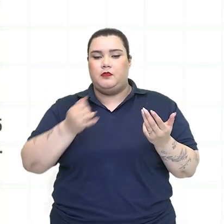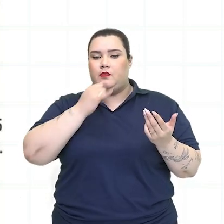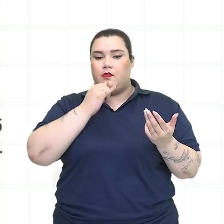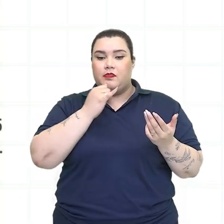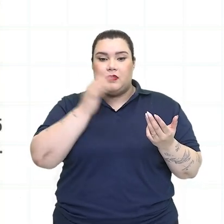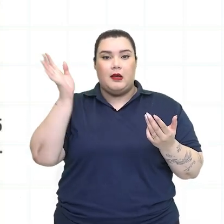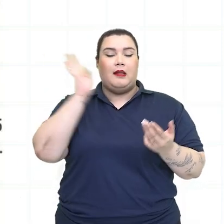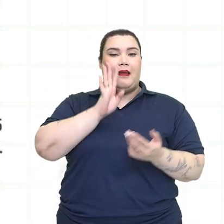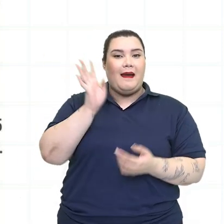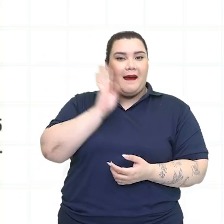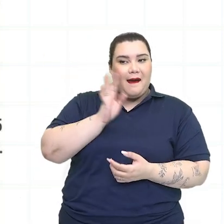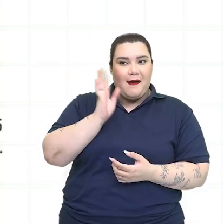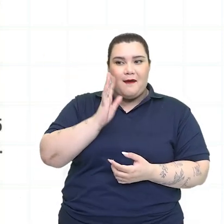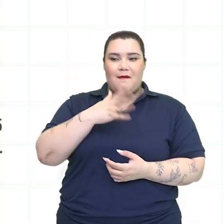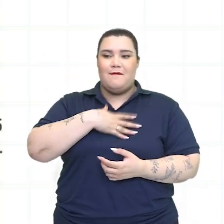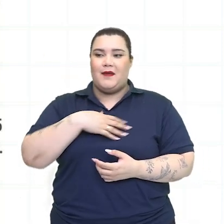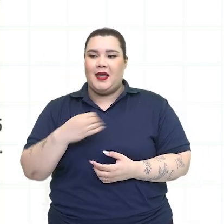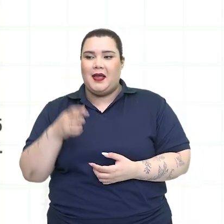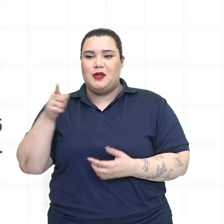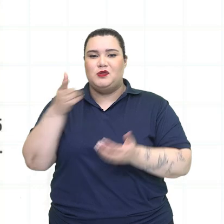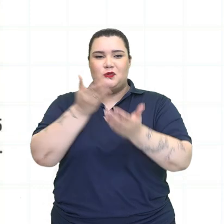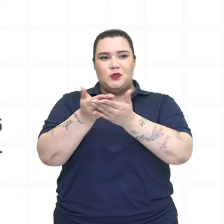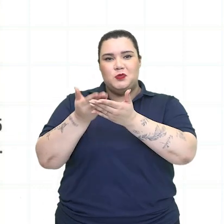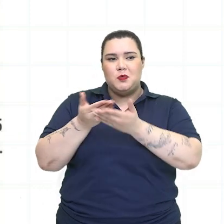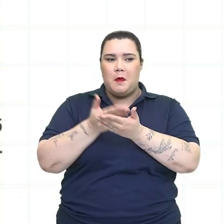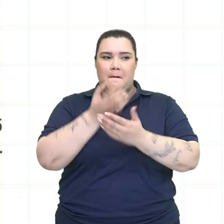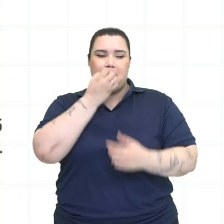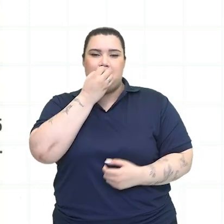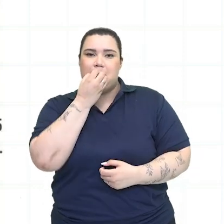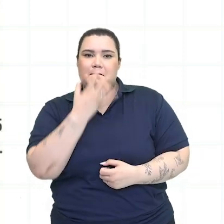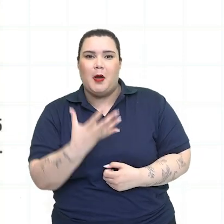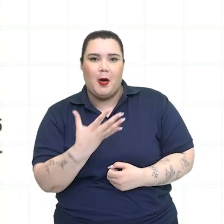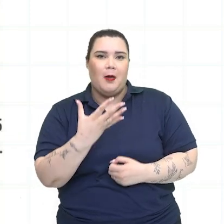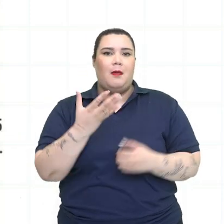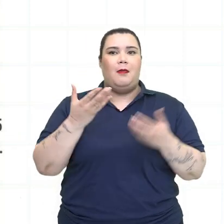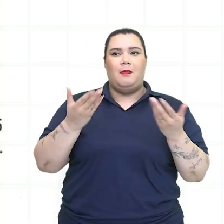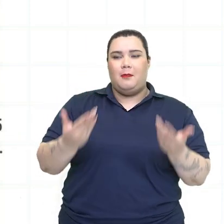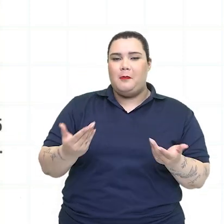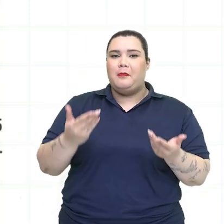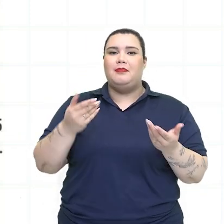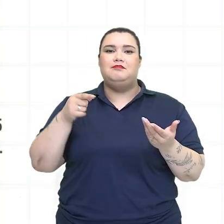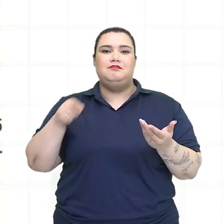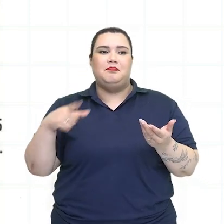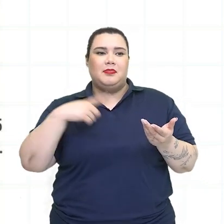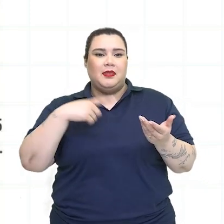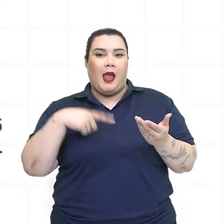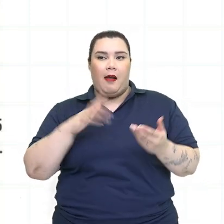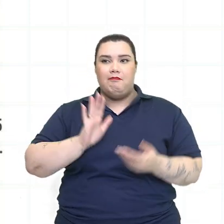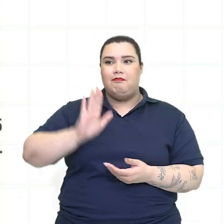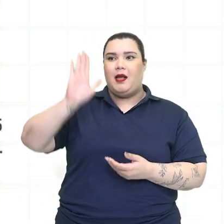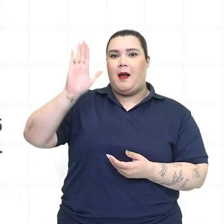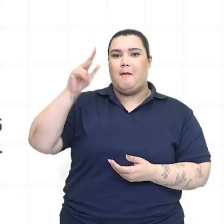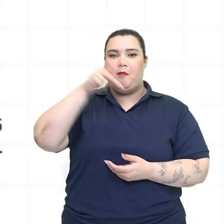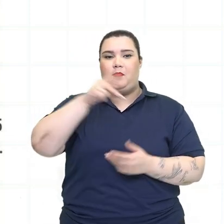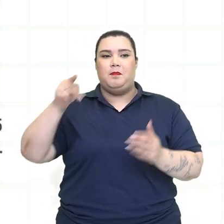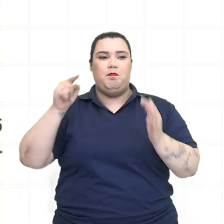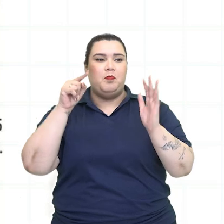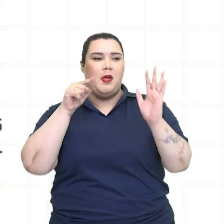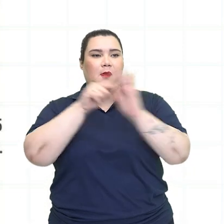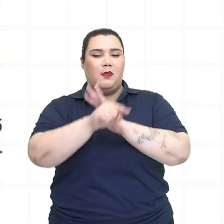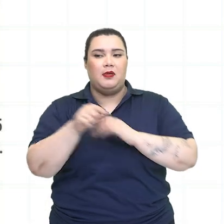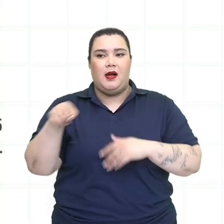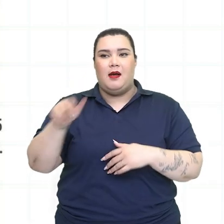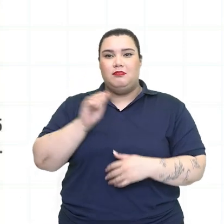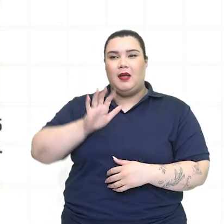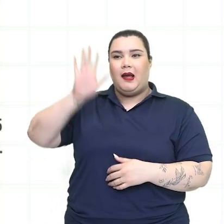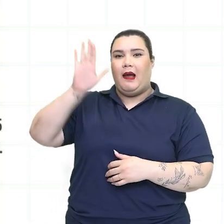que legal, meu filho participou da aula, né? Ele levantou a mão, a professora perguntou,